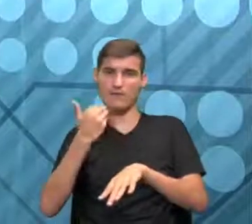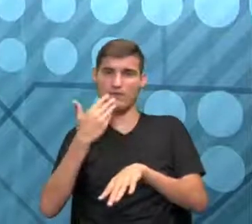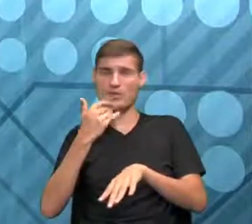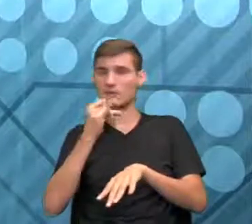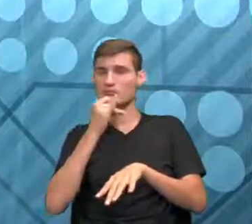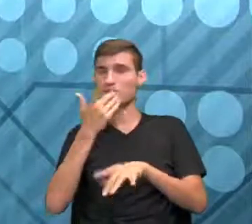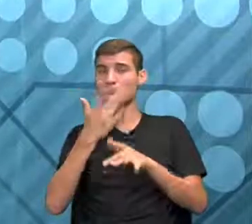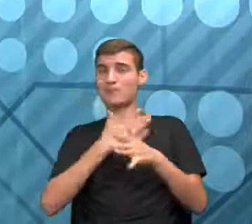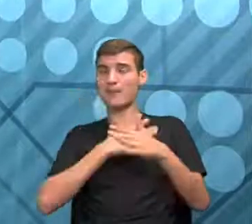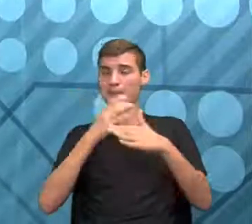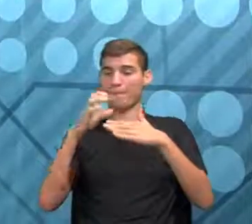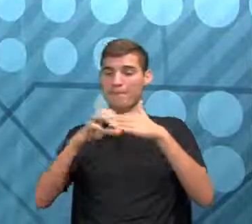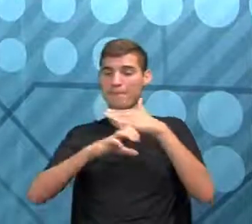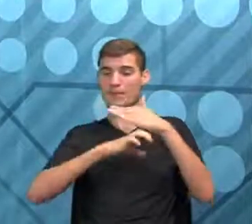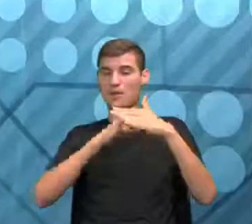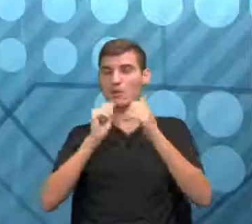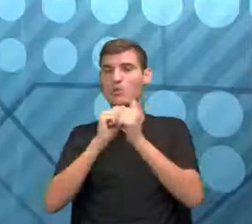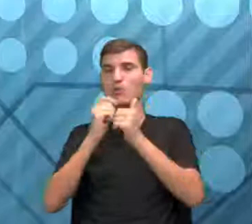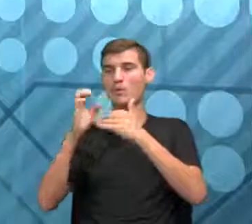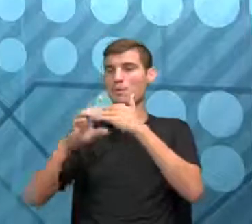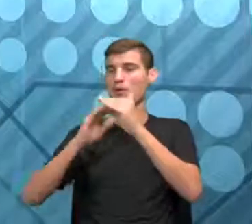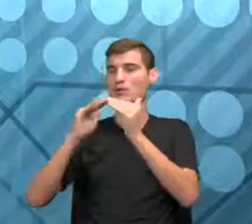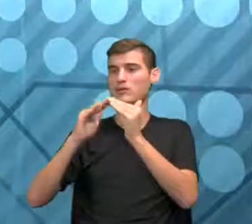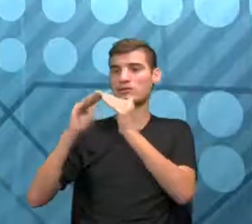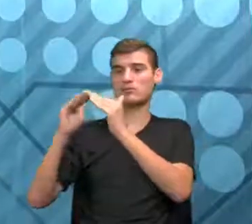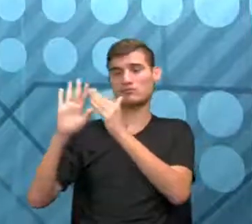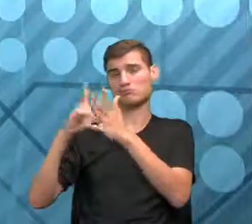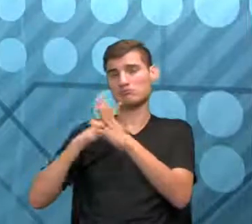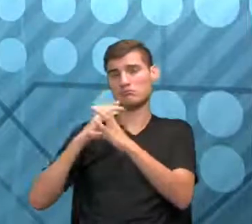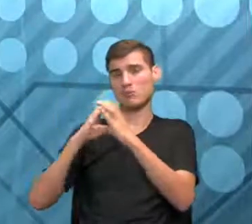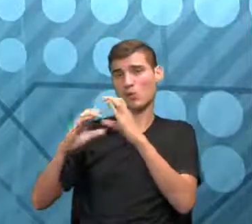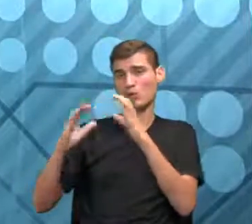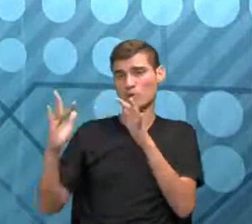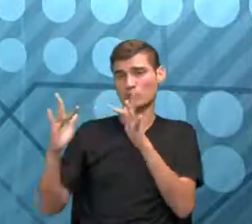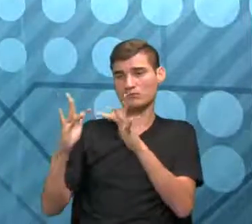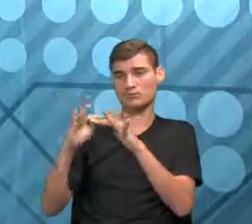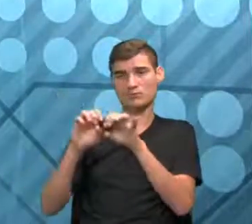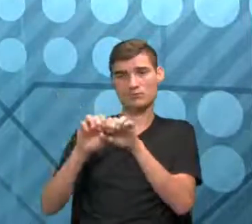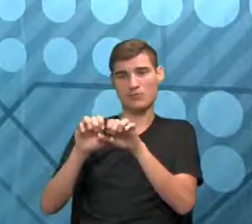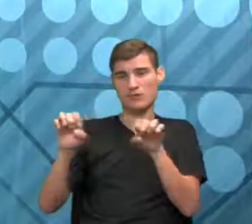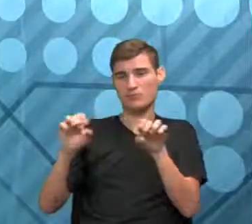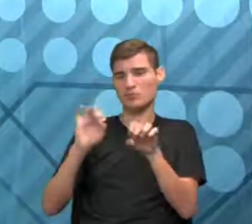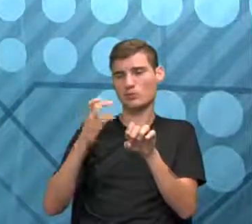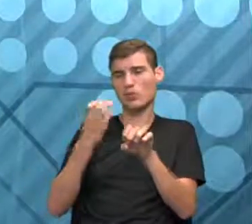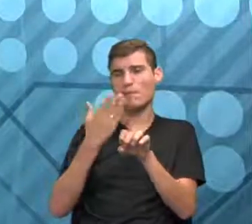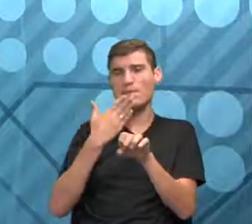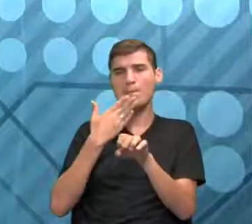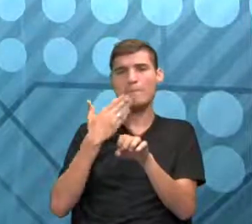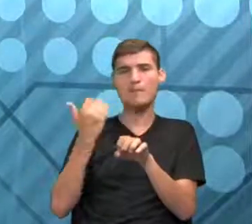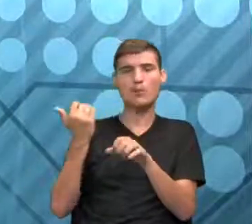a minha empresa com a empresa vizinha, que a gente já tem uma comunicação feita via cabo. Eu quero só melhorar a